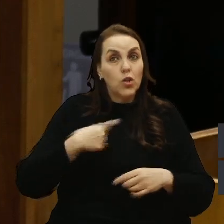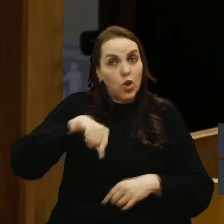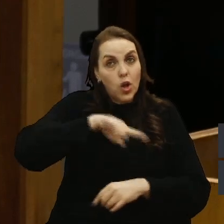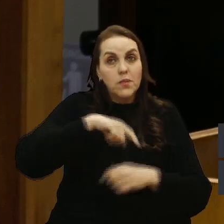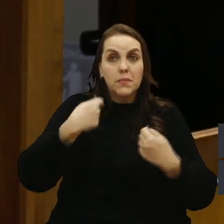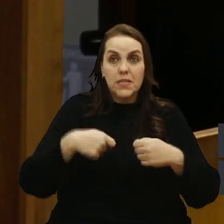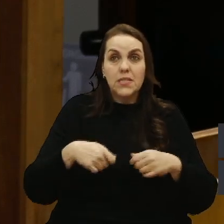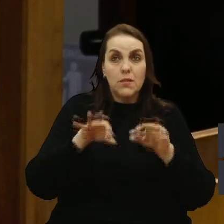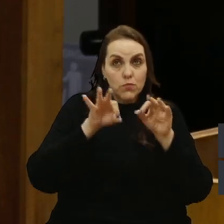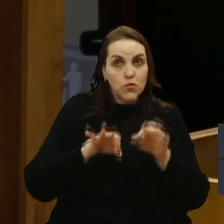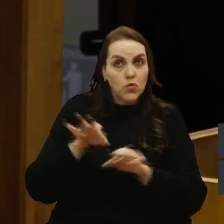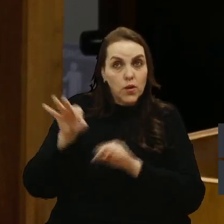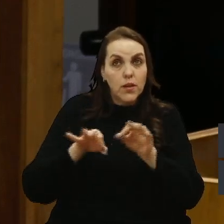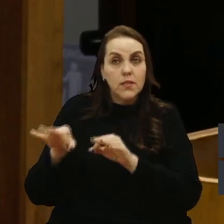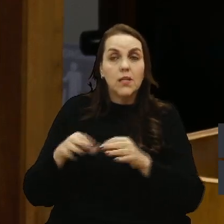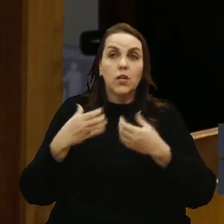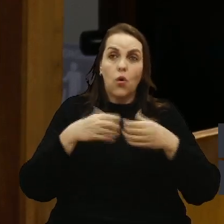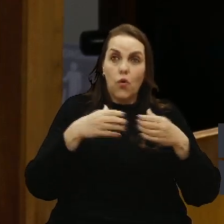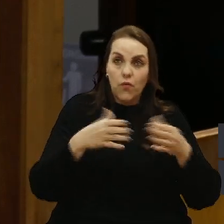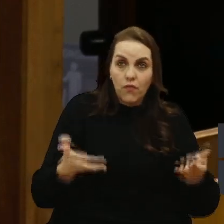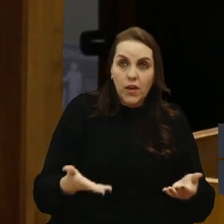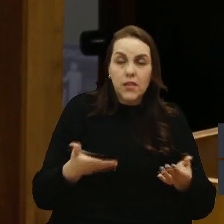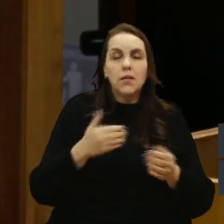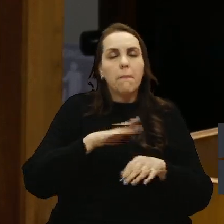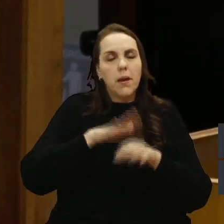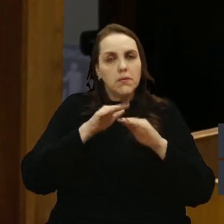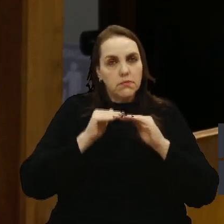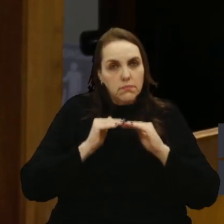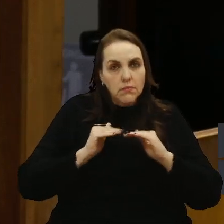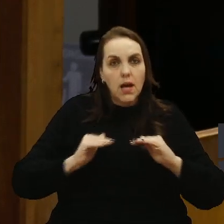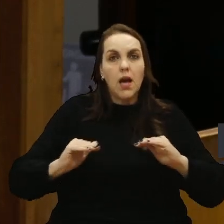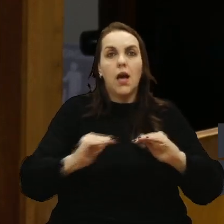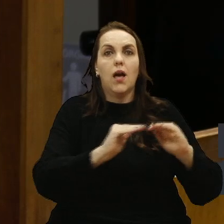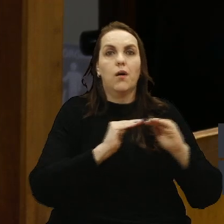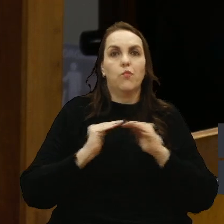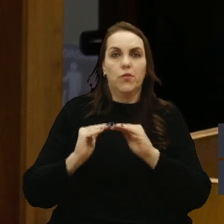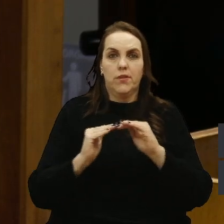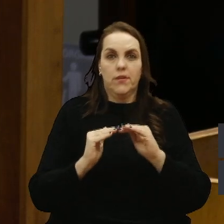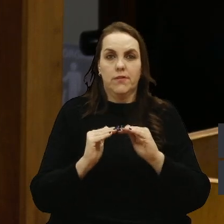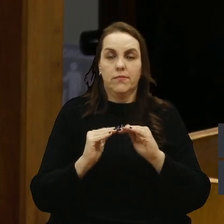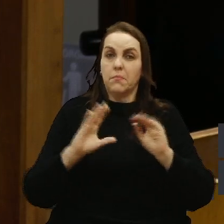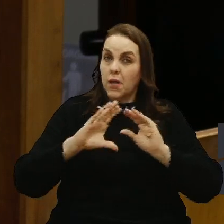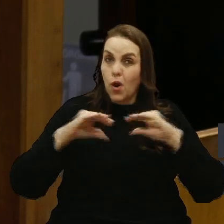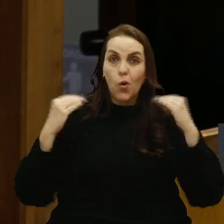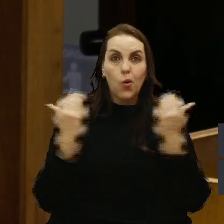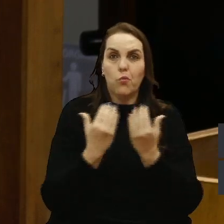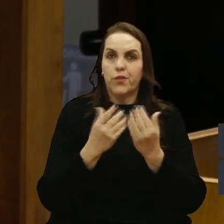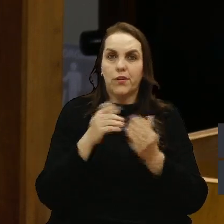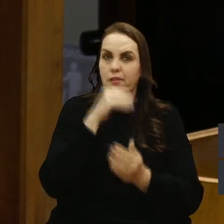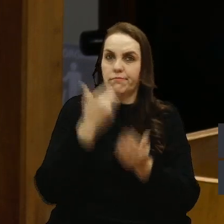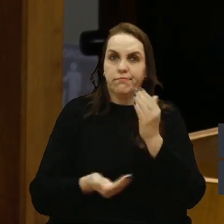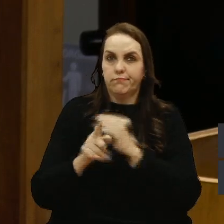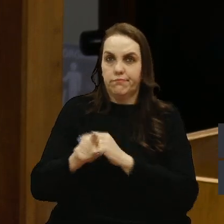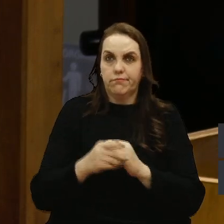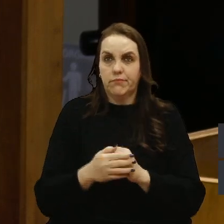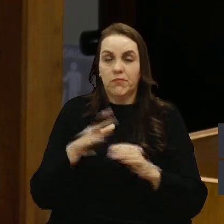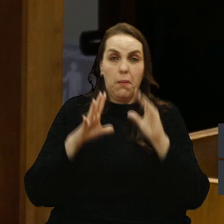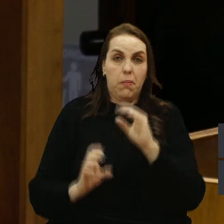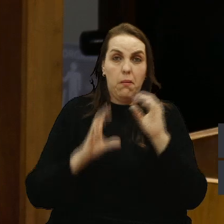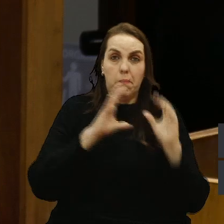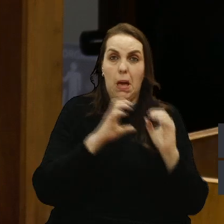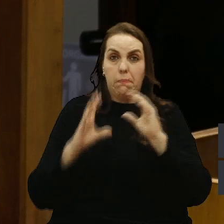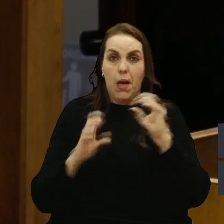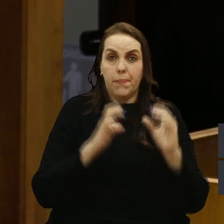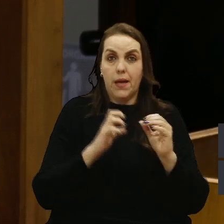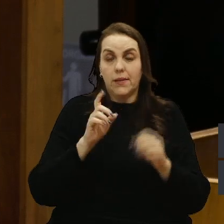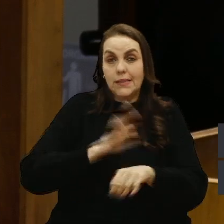estabelecer normas de convivência um pouco mais harmoniosas, porque quem perde é a comunidade. Eu, se nós ficar brigando aqui, presidente,